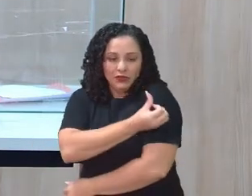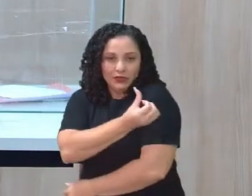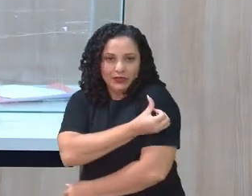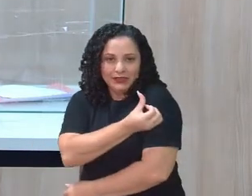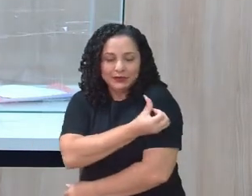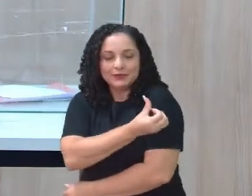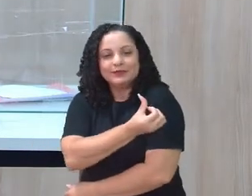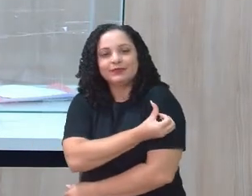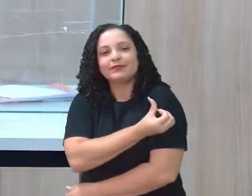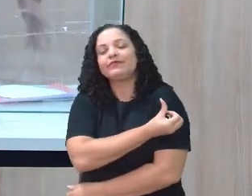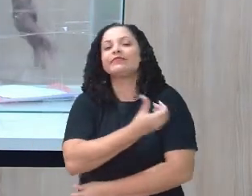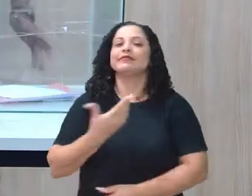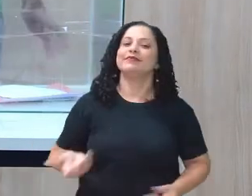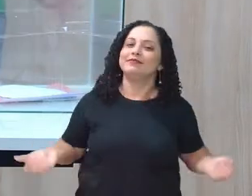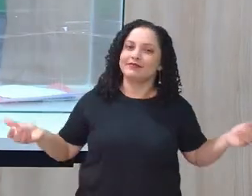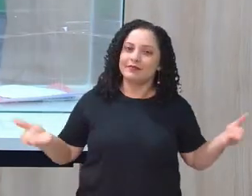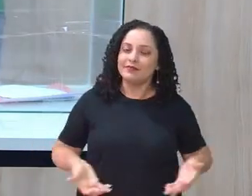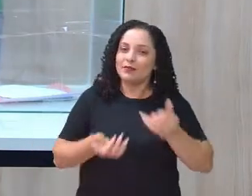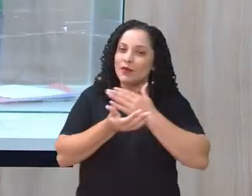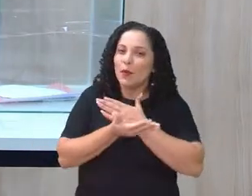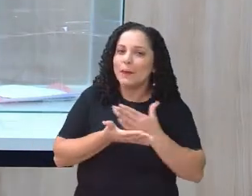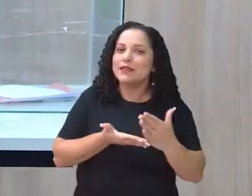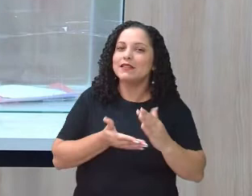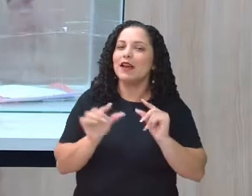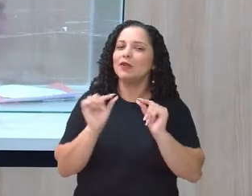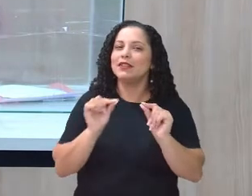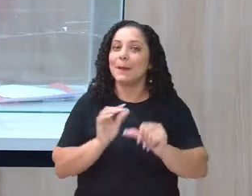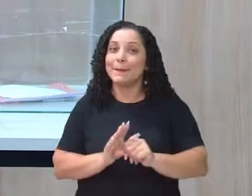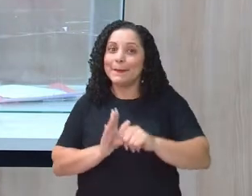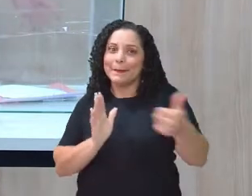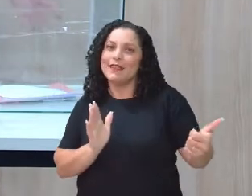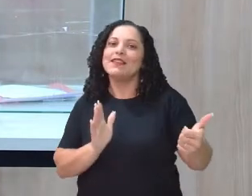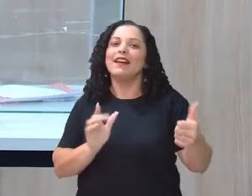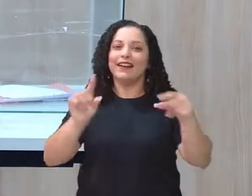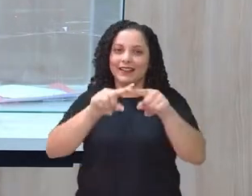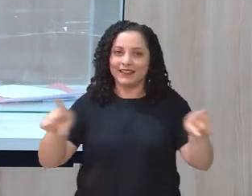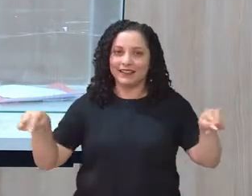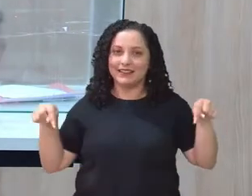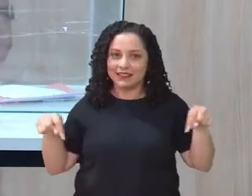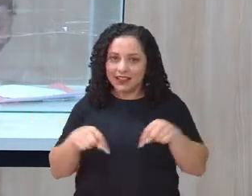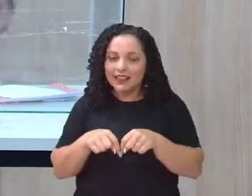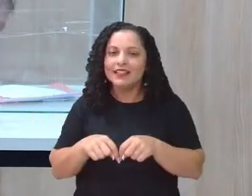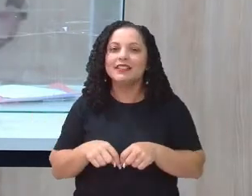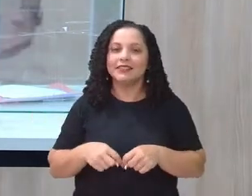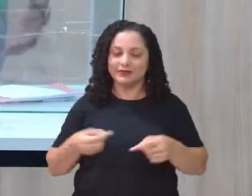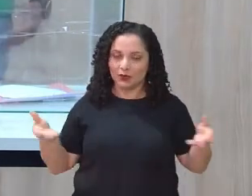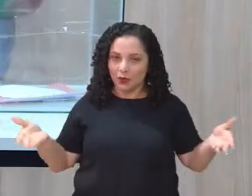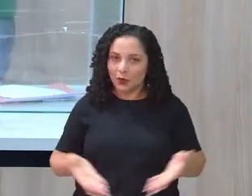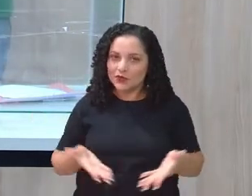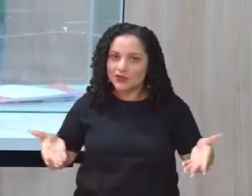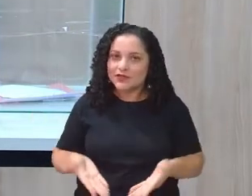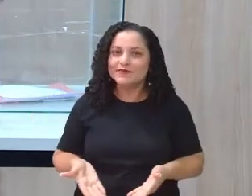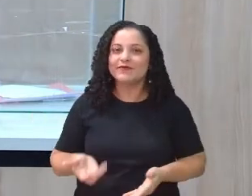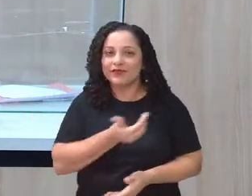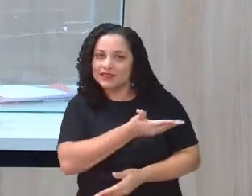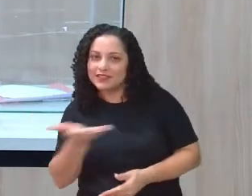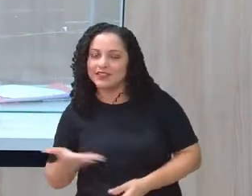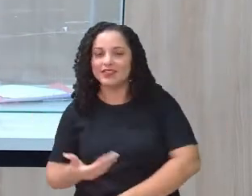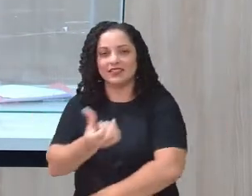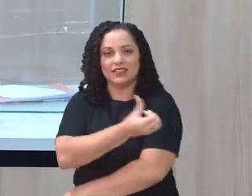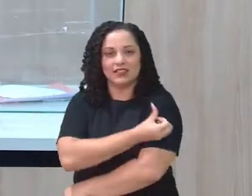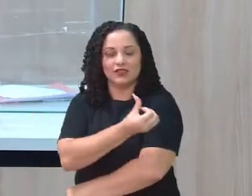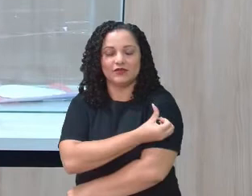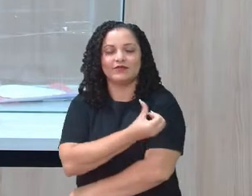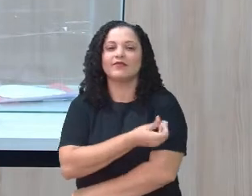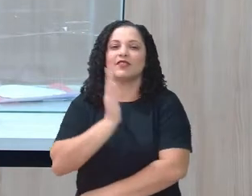ano, iniciando, né, é a primeira turma dos anos finais, é a galerinha aí do sexto ano, vocês